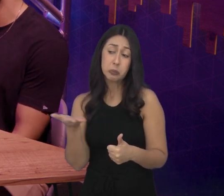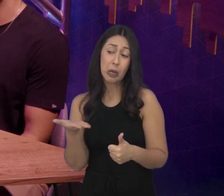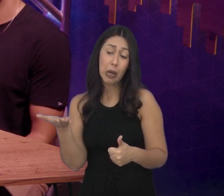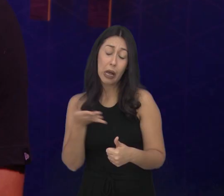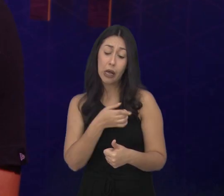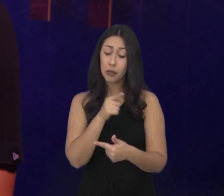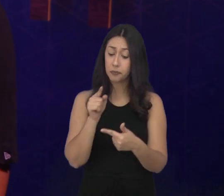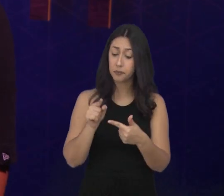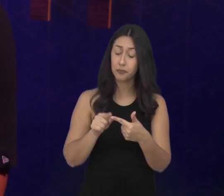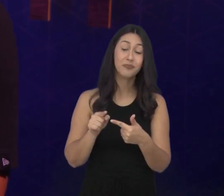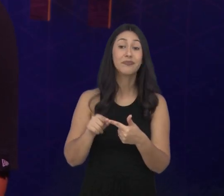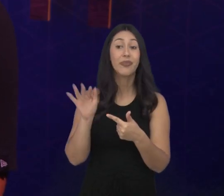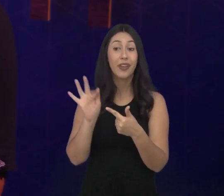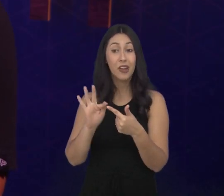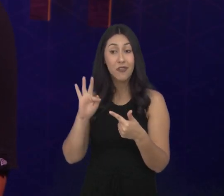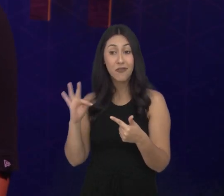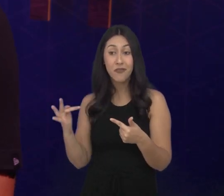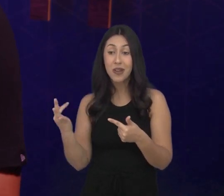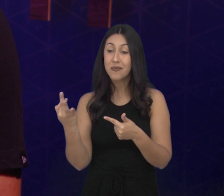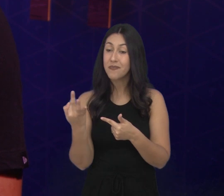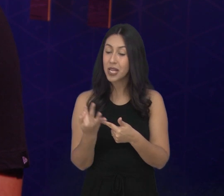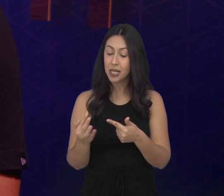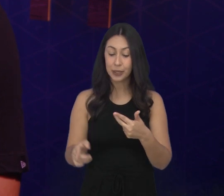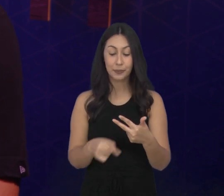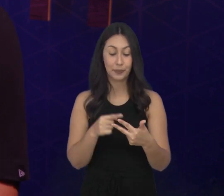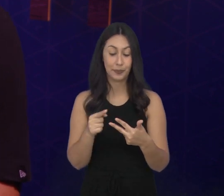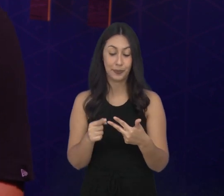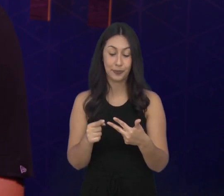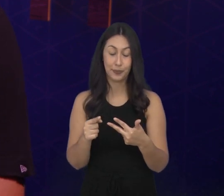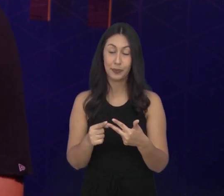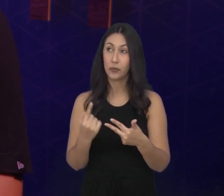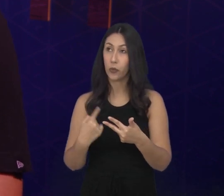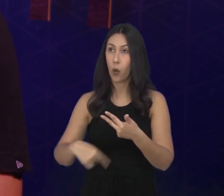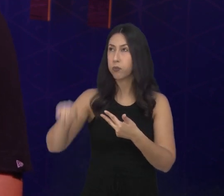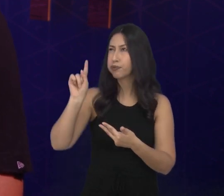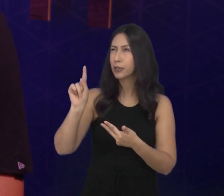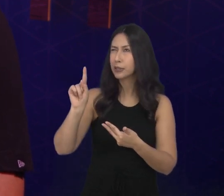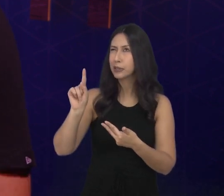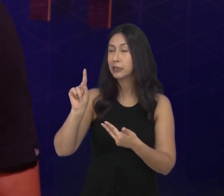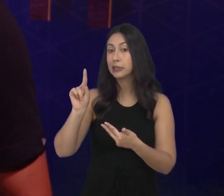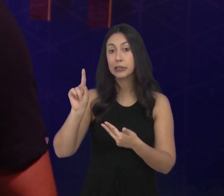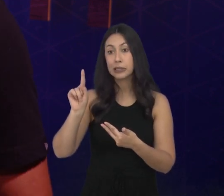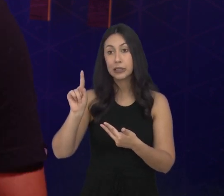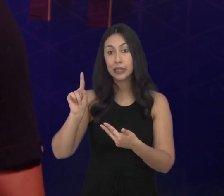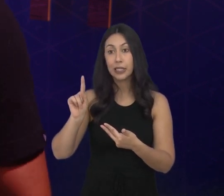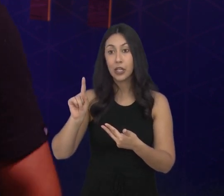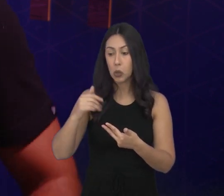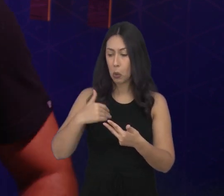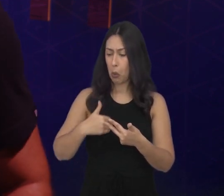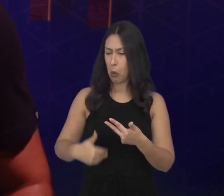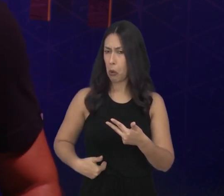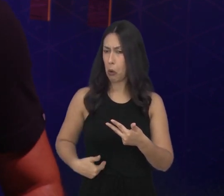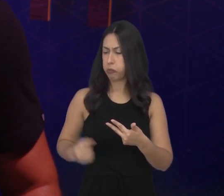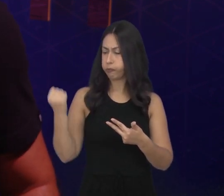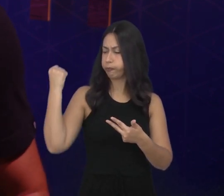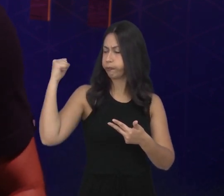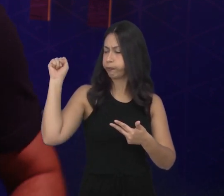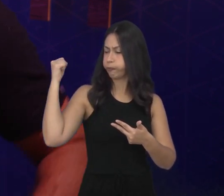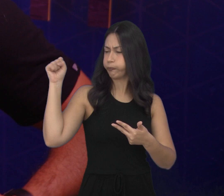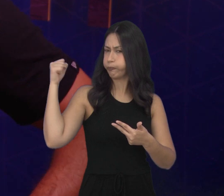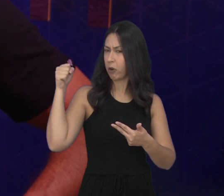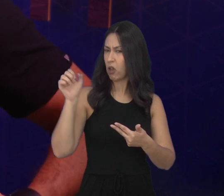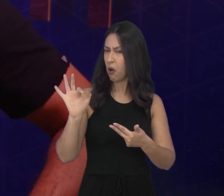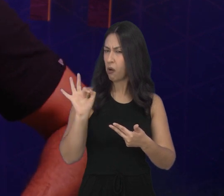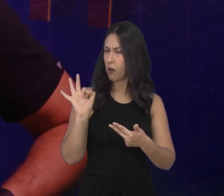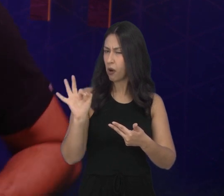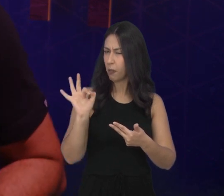amorosa, ser bem sucedido com a sua família, né, ser bem sucedido, sei lá, você já chegou no shape que você queria,